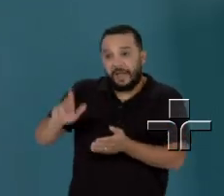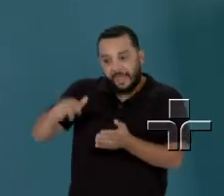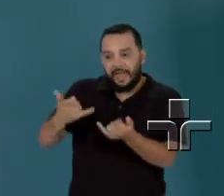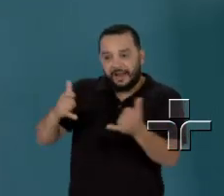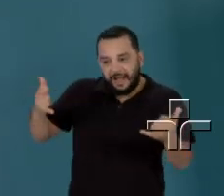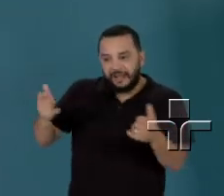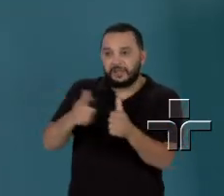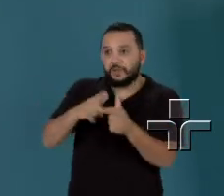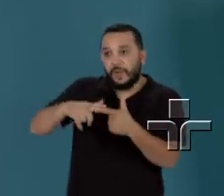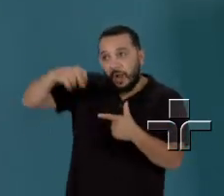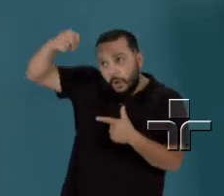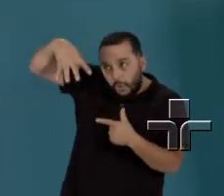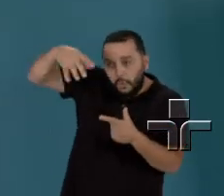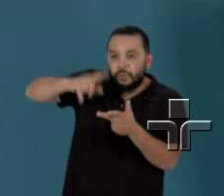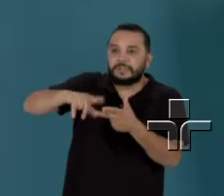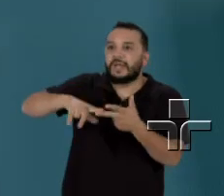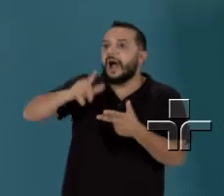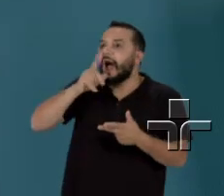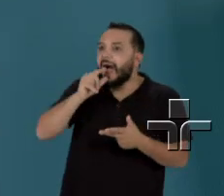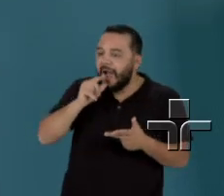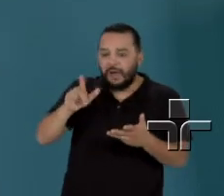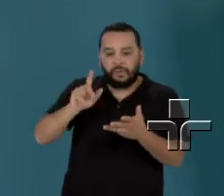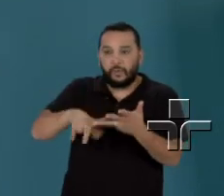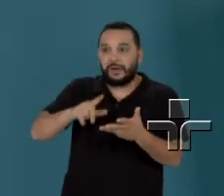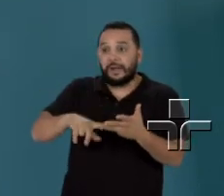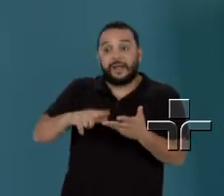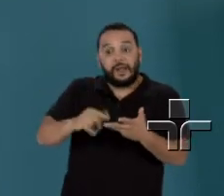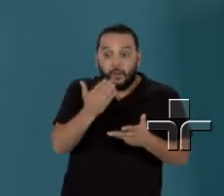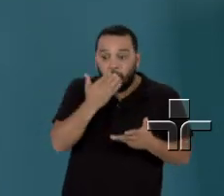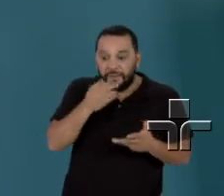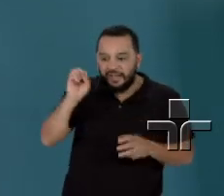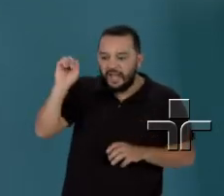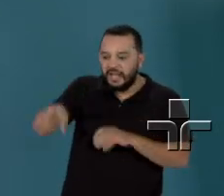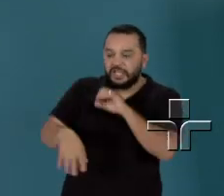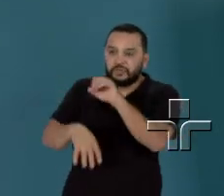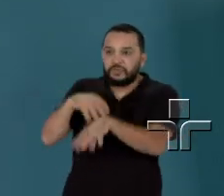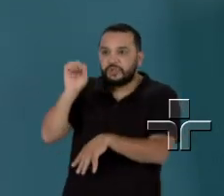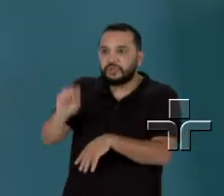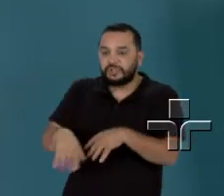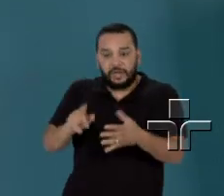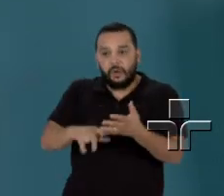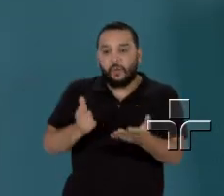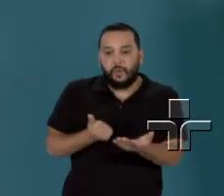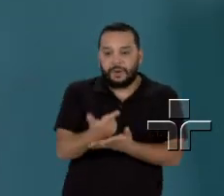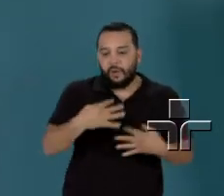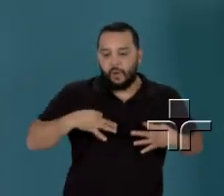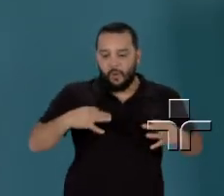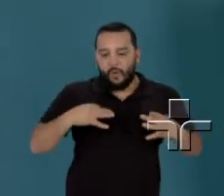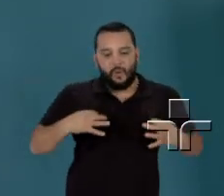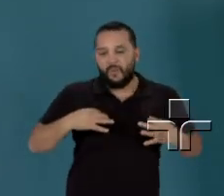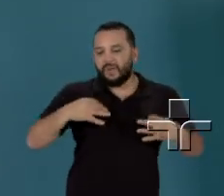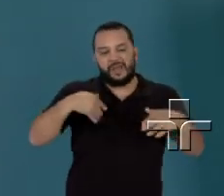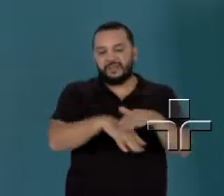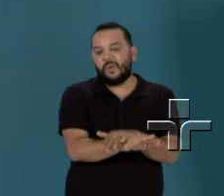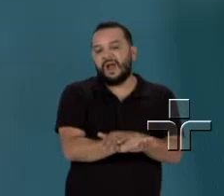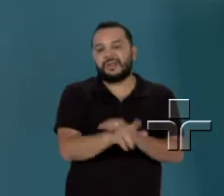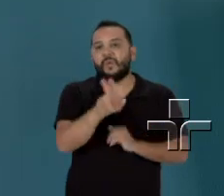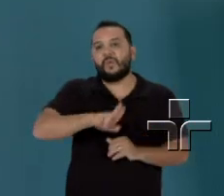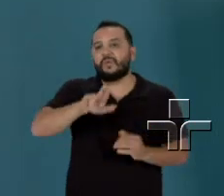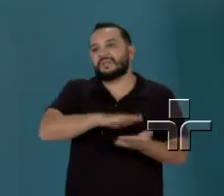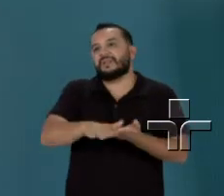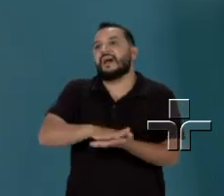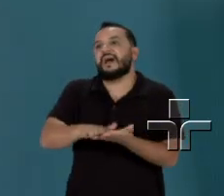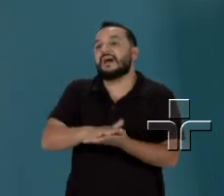na conta de luz é na conta de água e jogando muito alimento fora é comprando muita roupa que não usa então você detectar